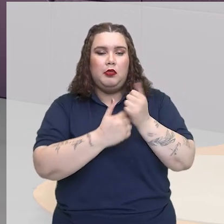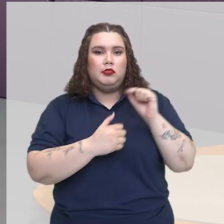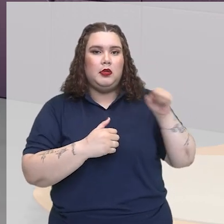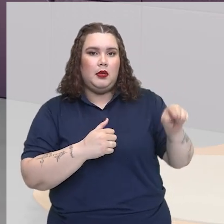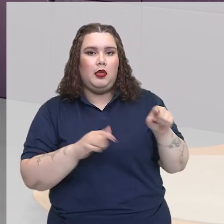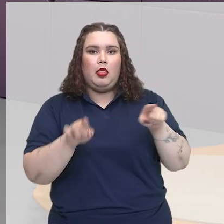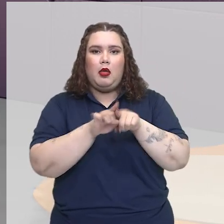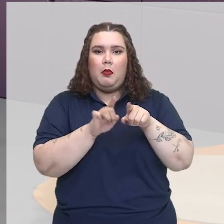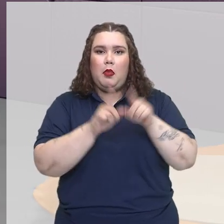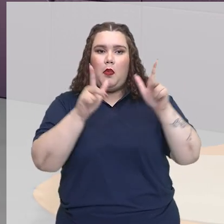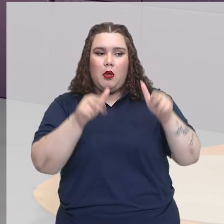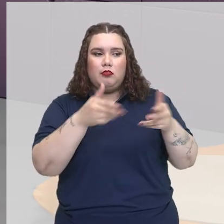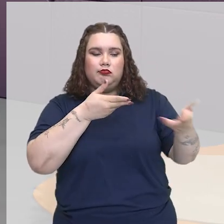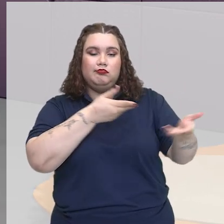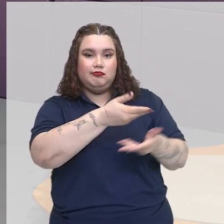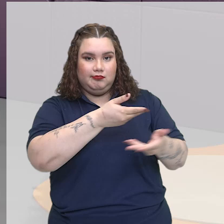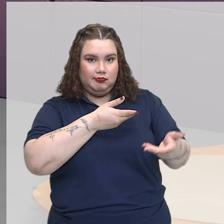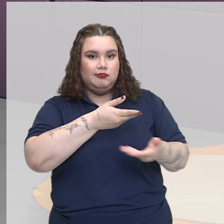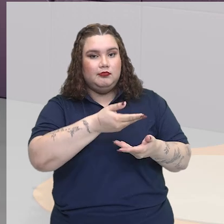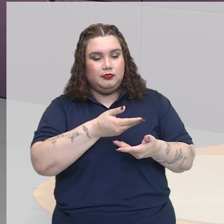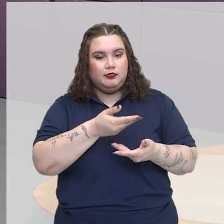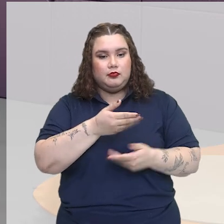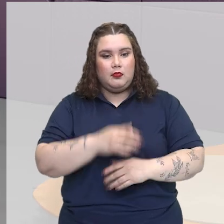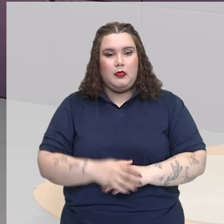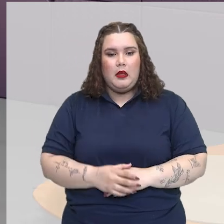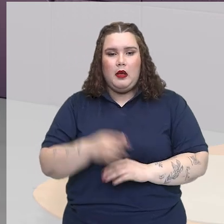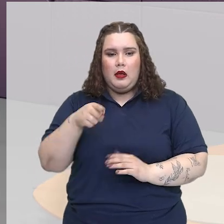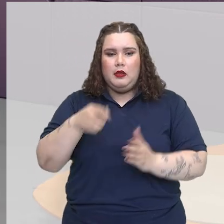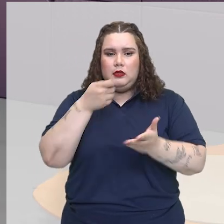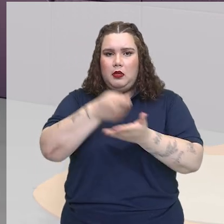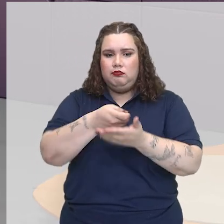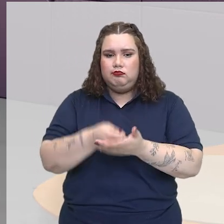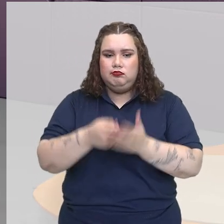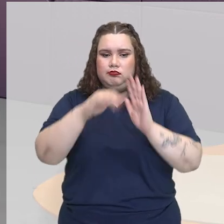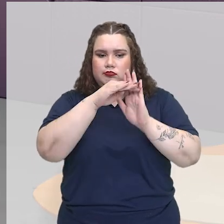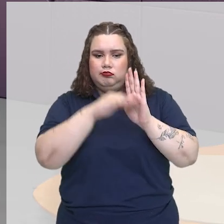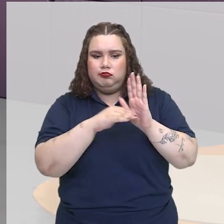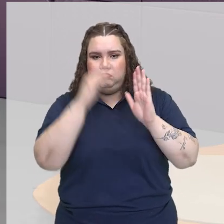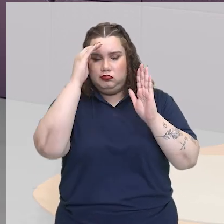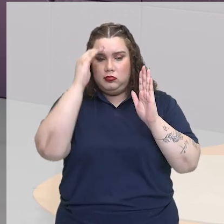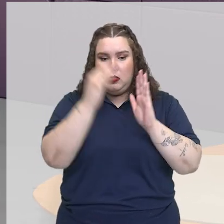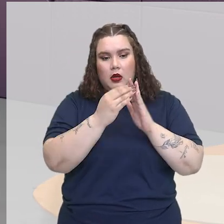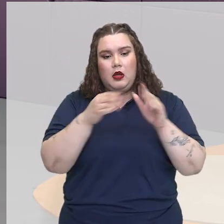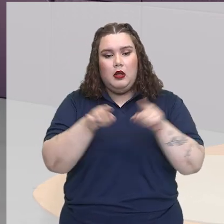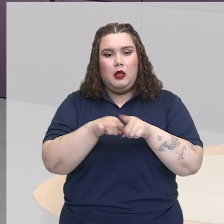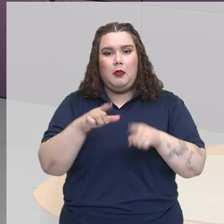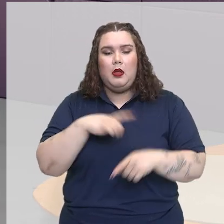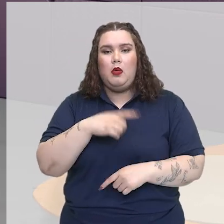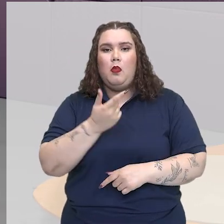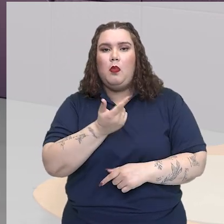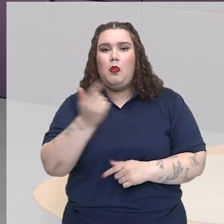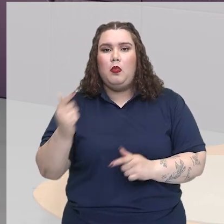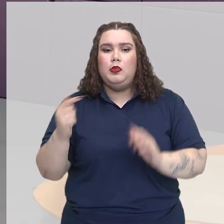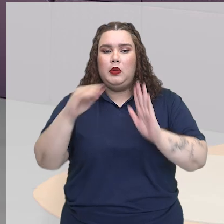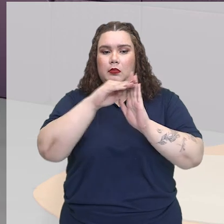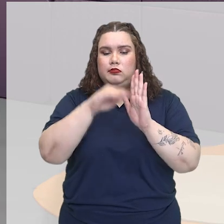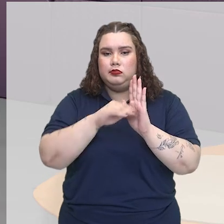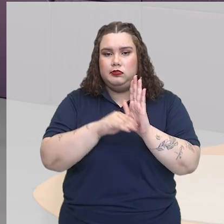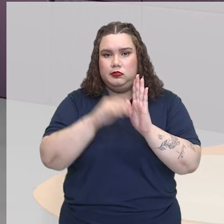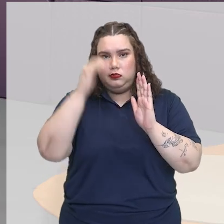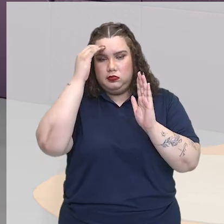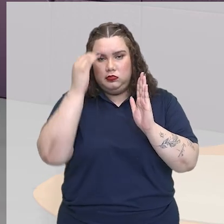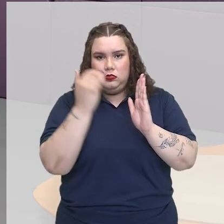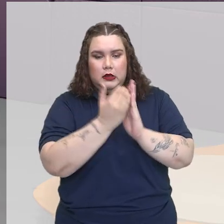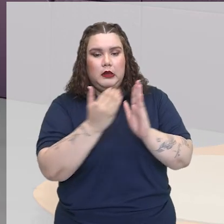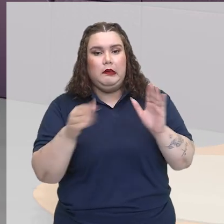também que, além dessas obrigações, nós temos algumas mais outras obrigações, tá?